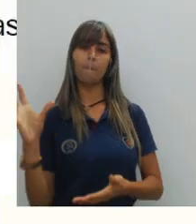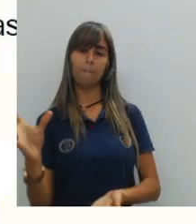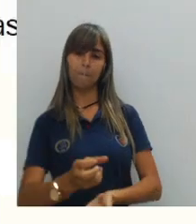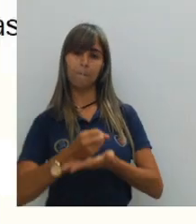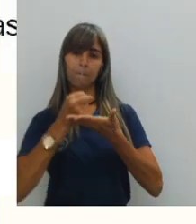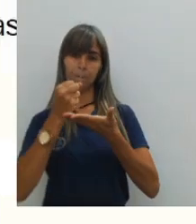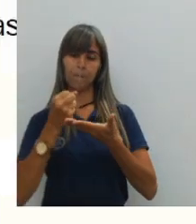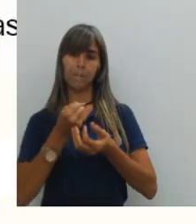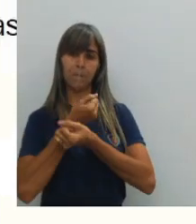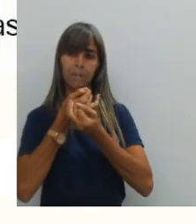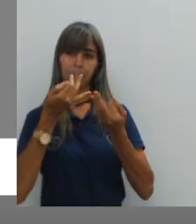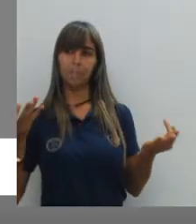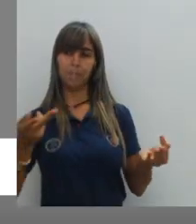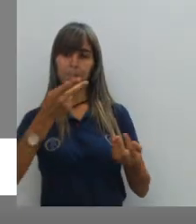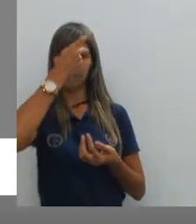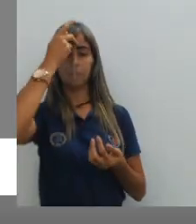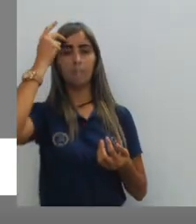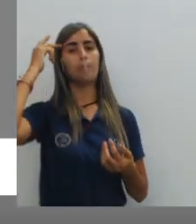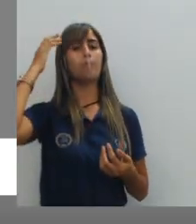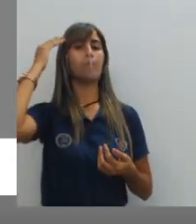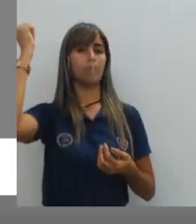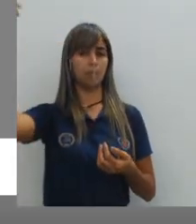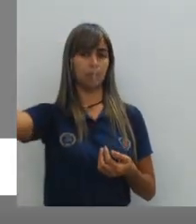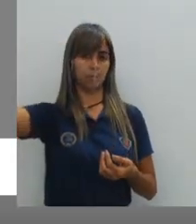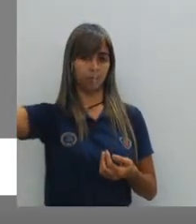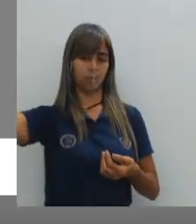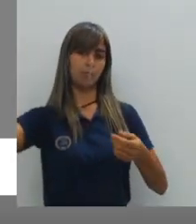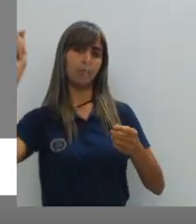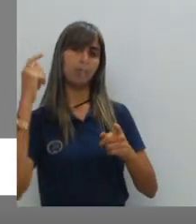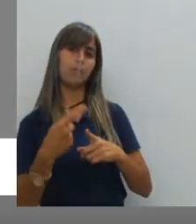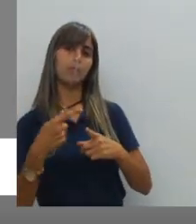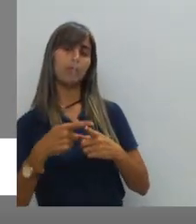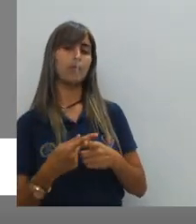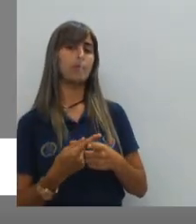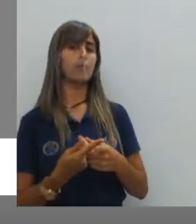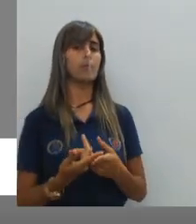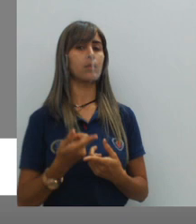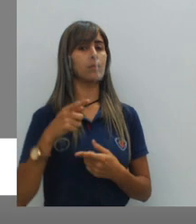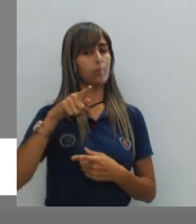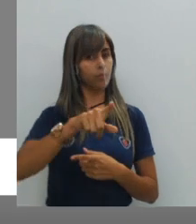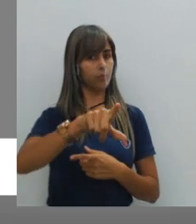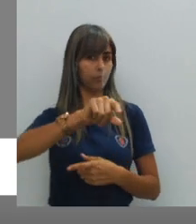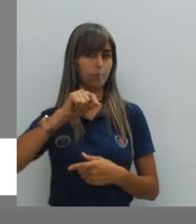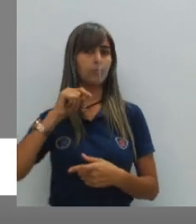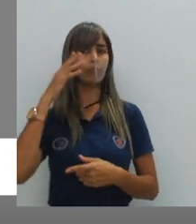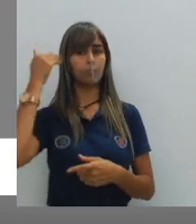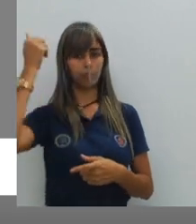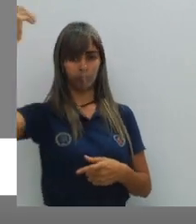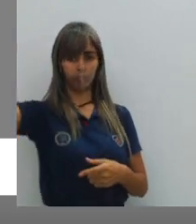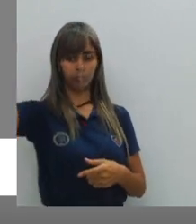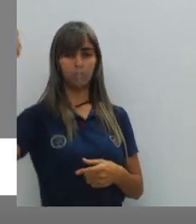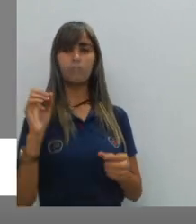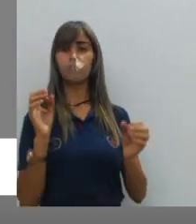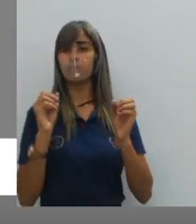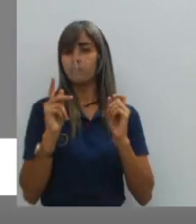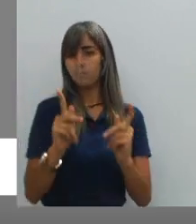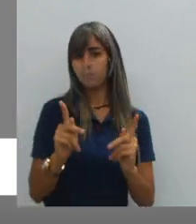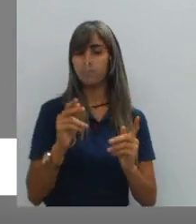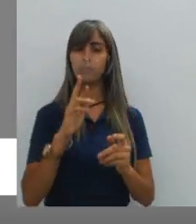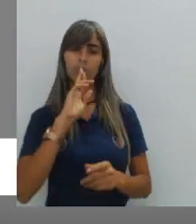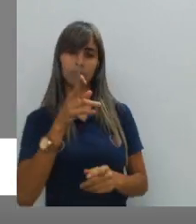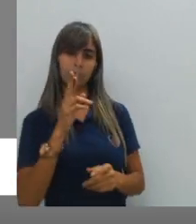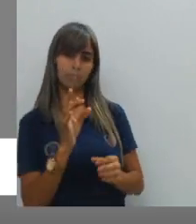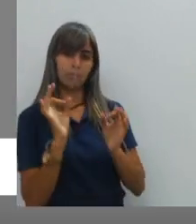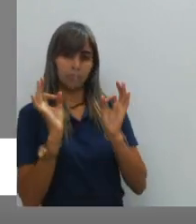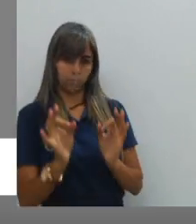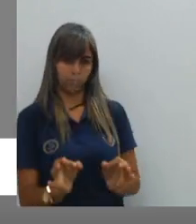salvação. Então a pessoa teve sucesso econômico porque ela foi predestinada ao sucesso, tá certo? Então a resposta